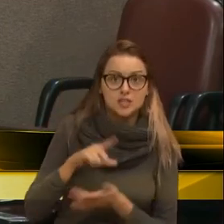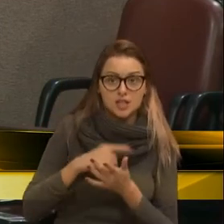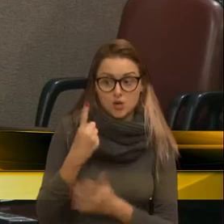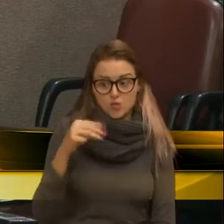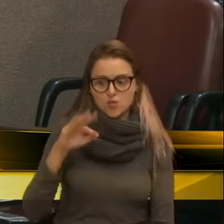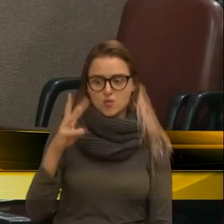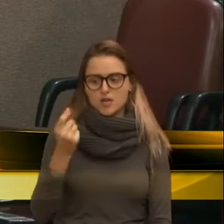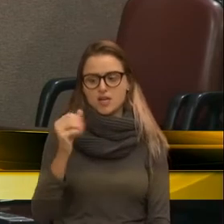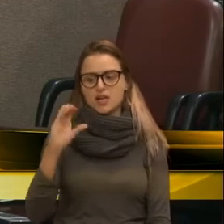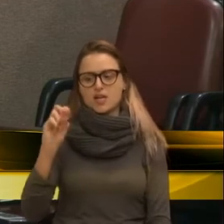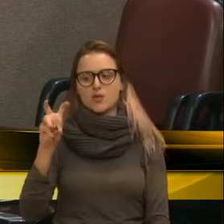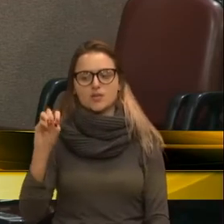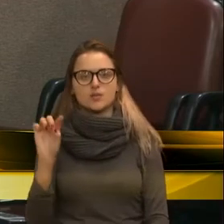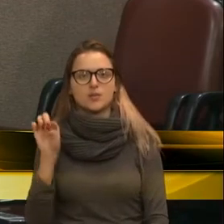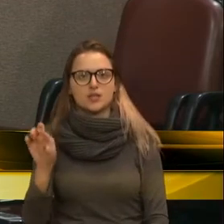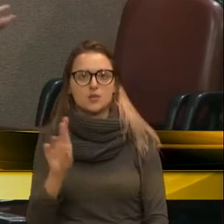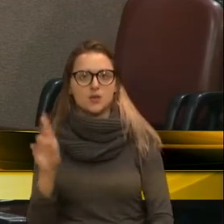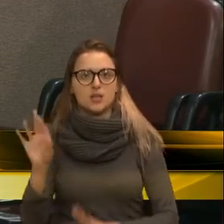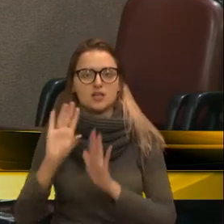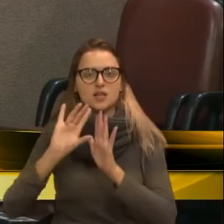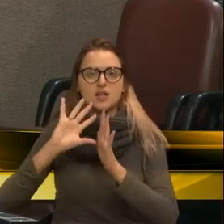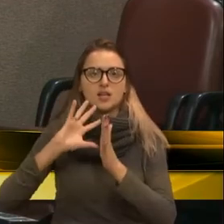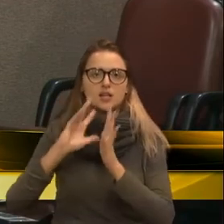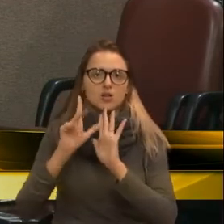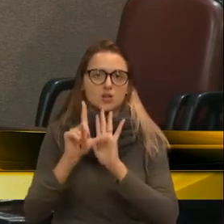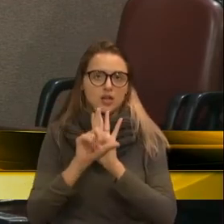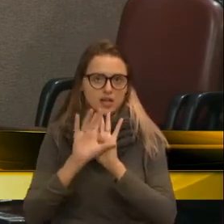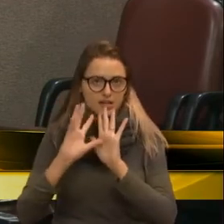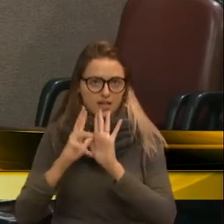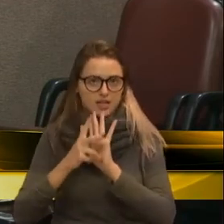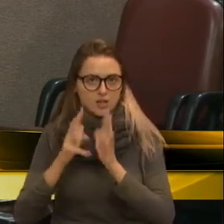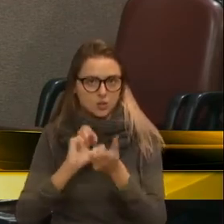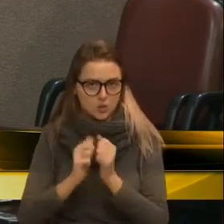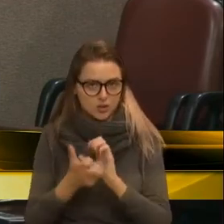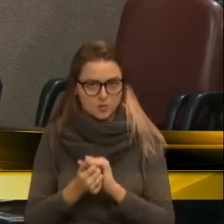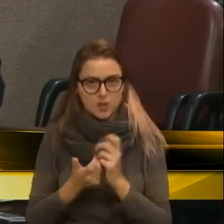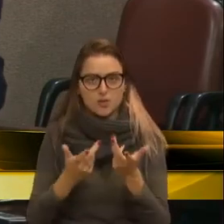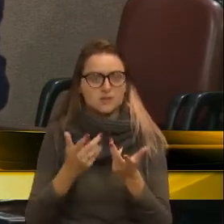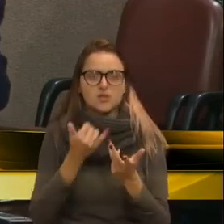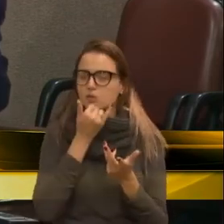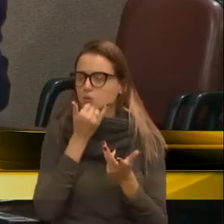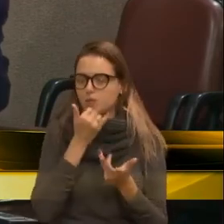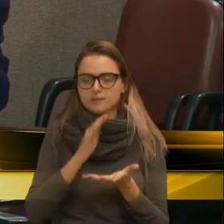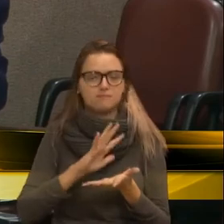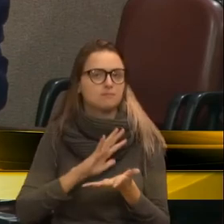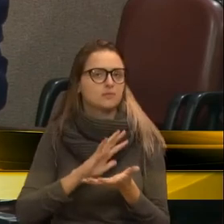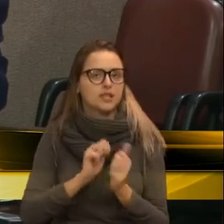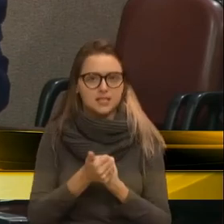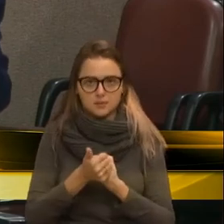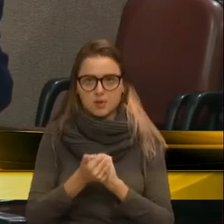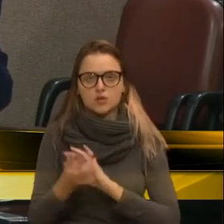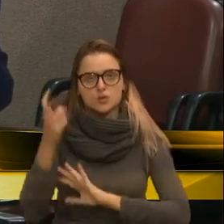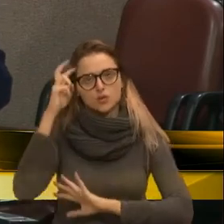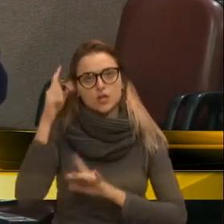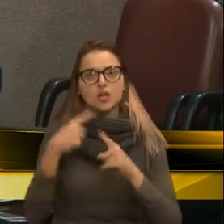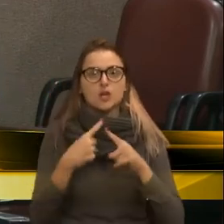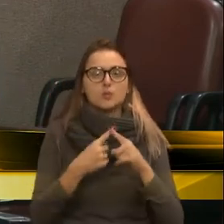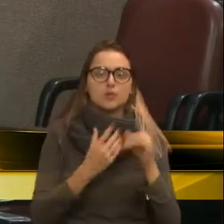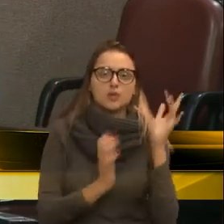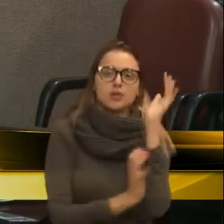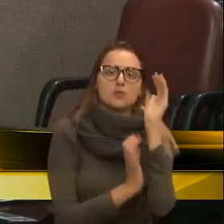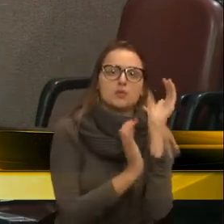mais nos recursos do FIESPORT e da cultura? Pois o governo há 1 ano, porque os burocratas tomaram conta